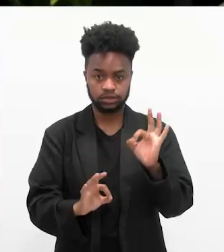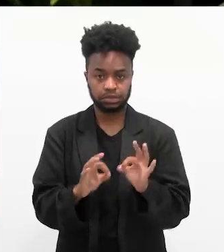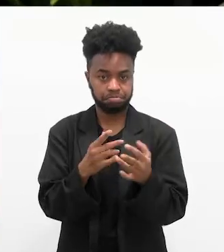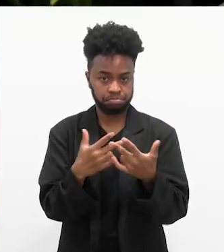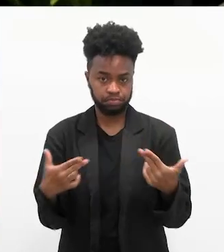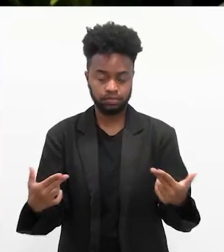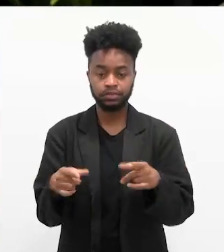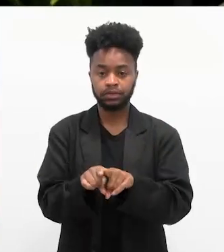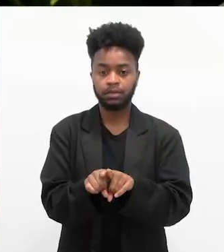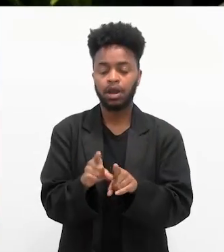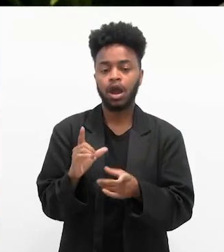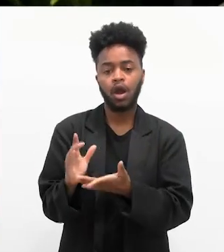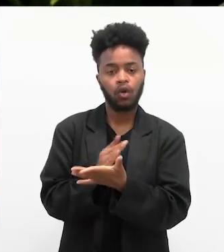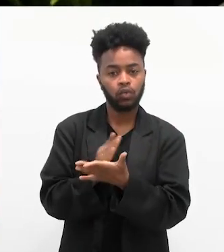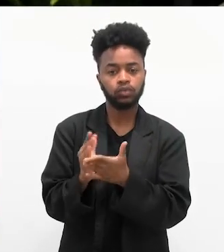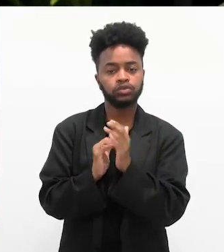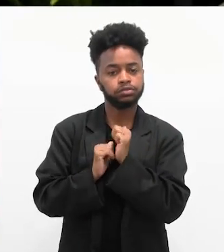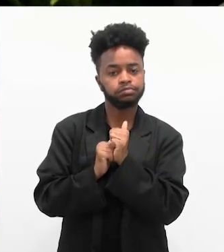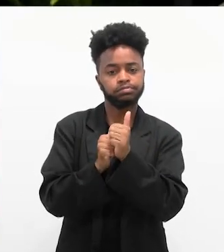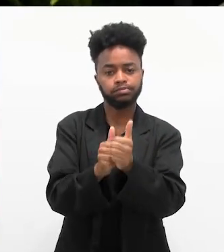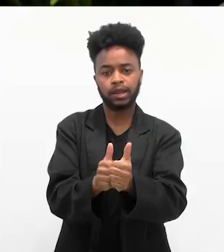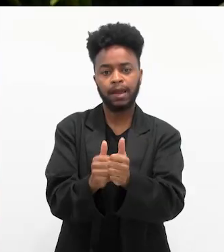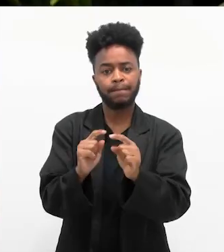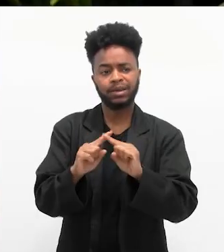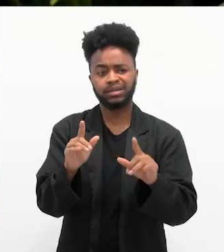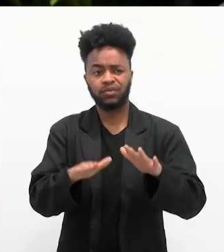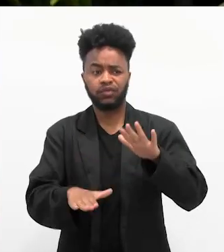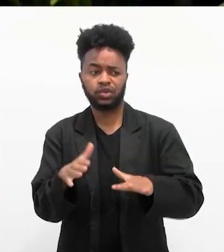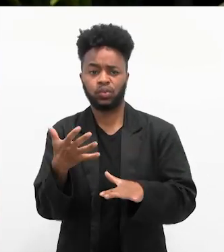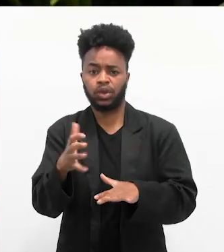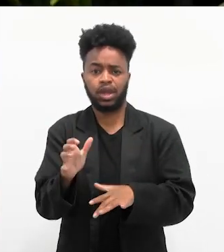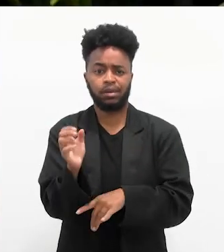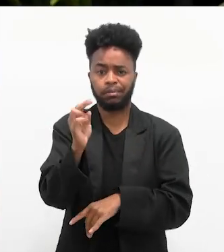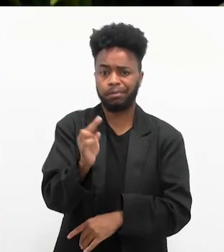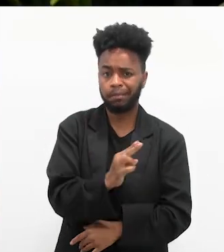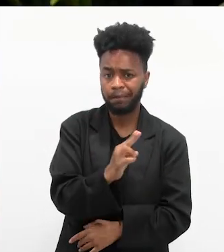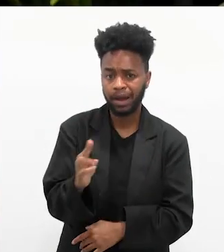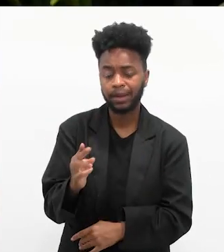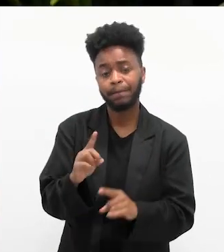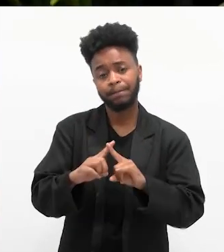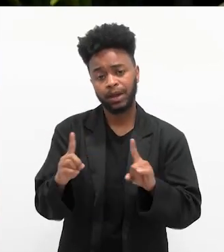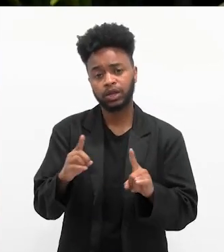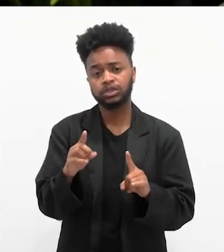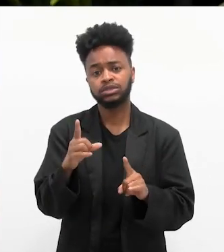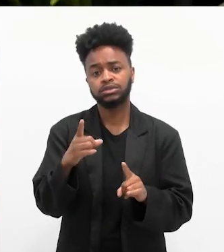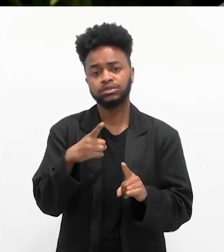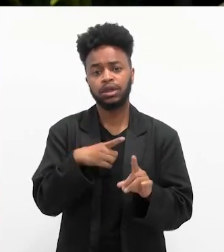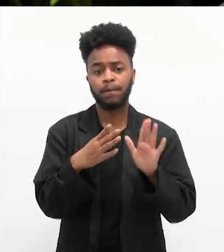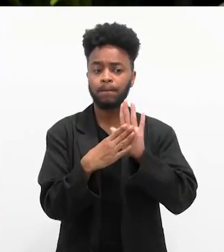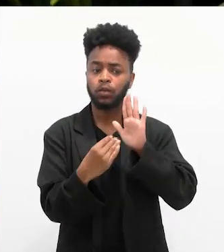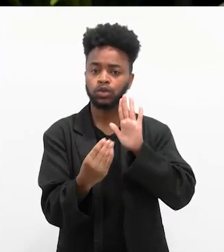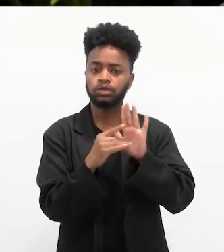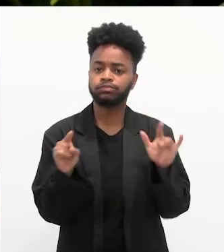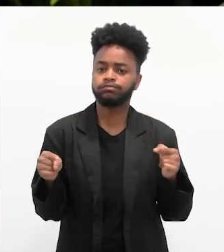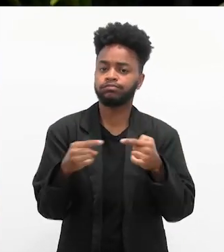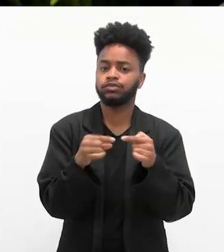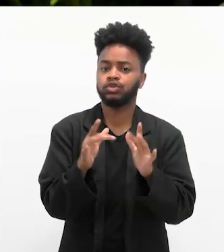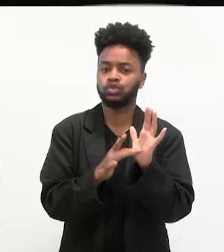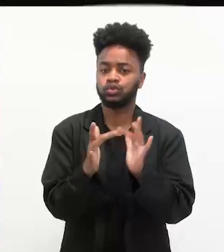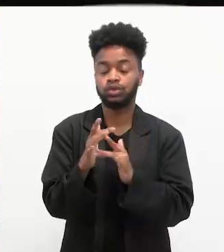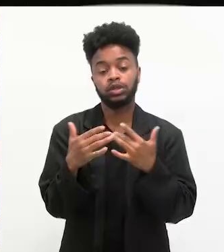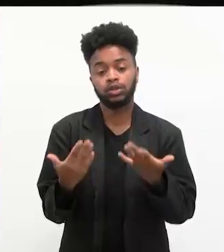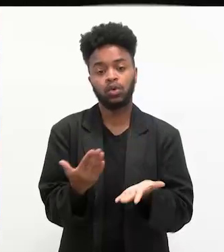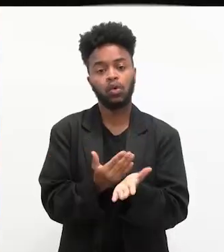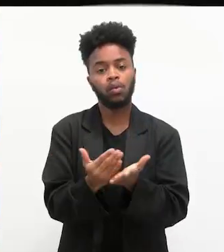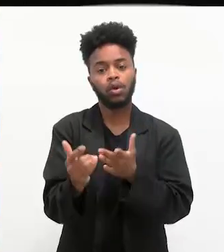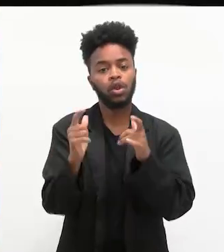vêm discernir a vocação e mesmo que não abracem a vocação sacerdotal, encontram em Cristo inspiração para a sua vida. Quer dizer,